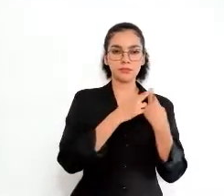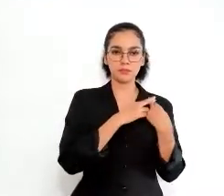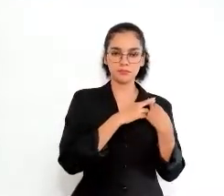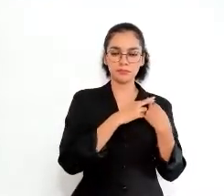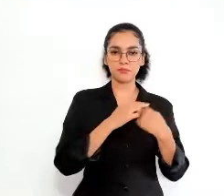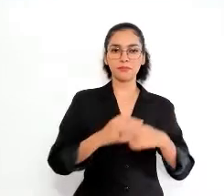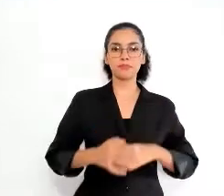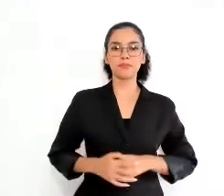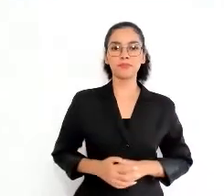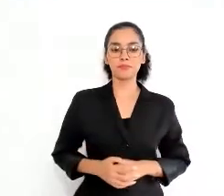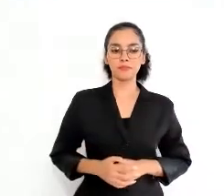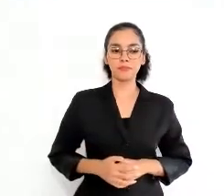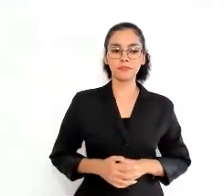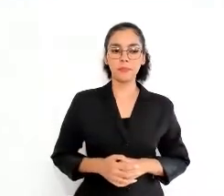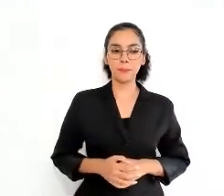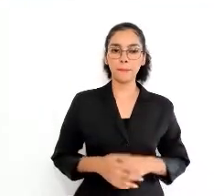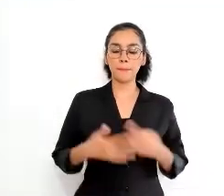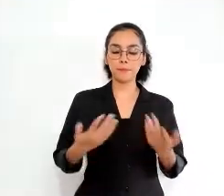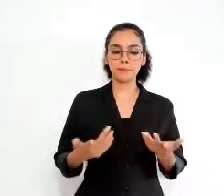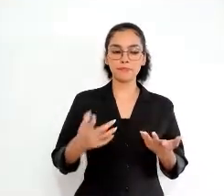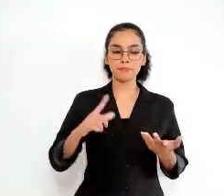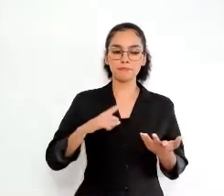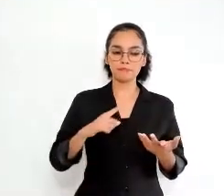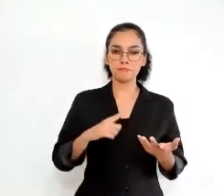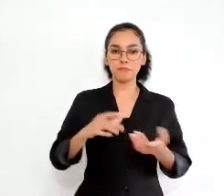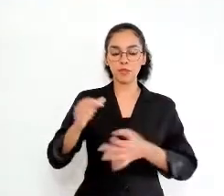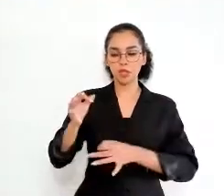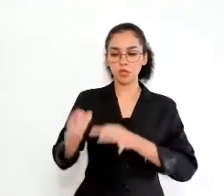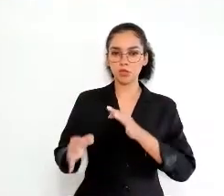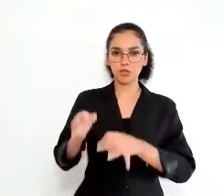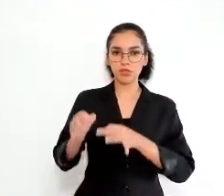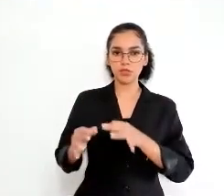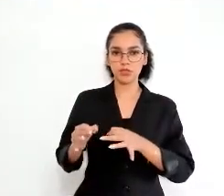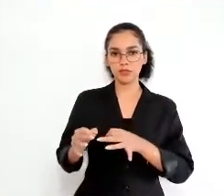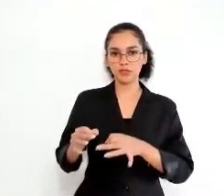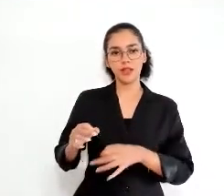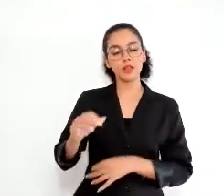pela consolidação da justiça norte-riograndense.